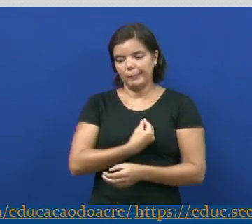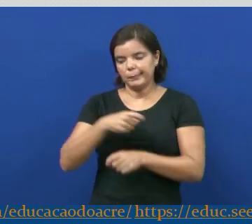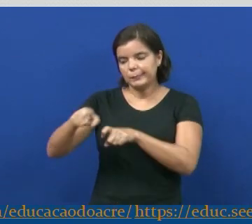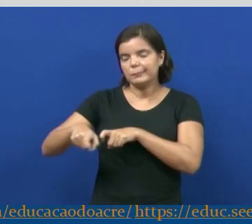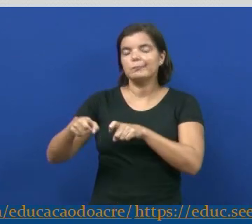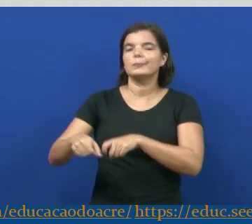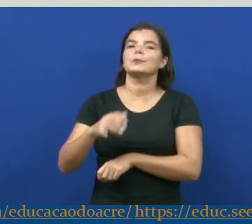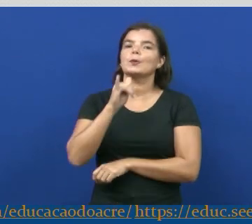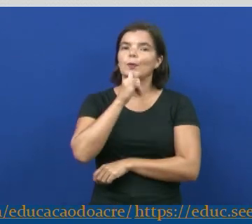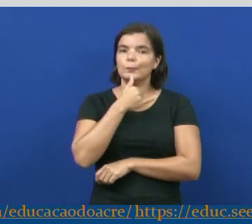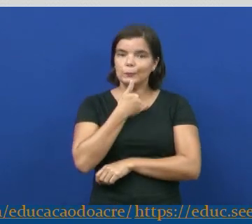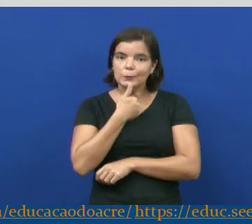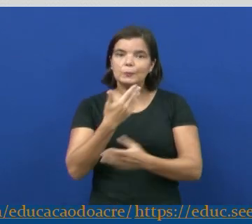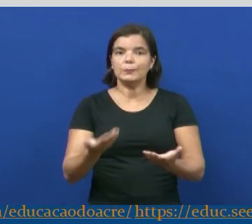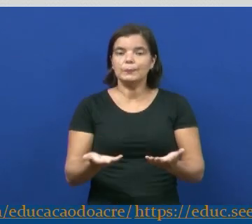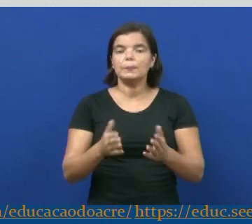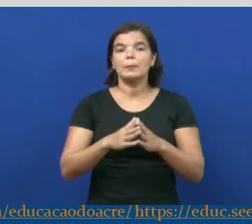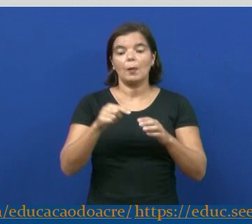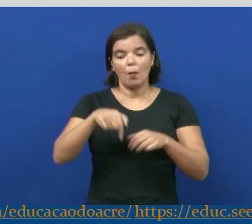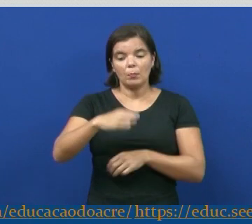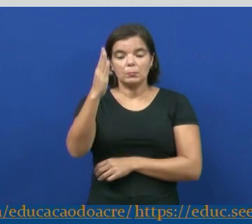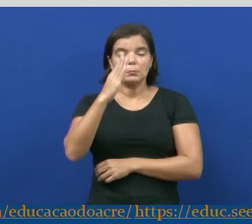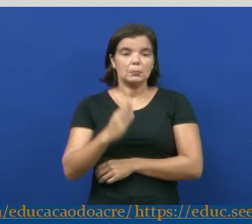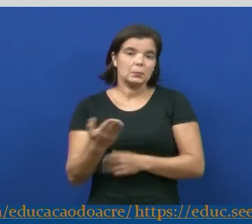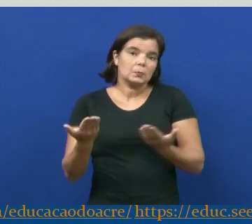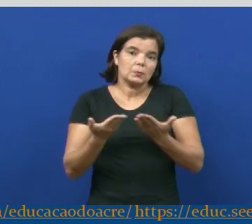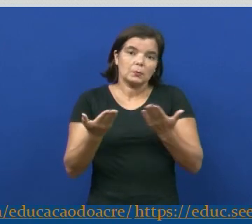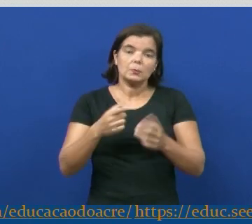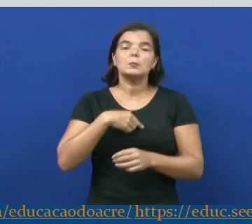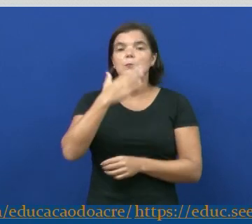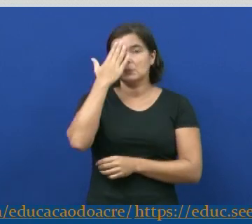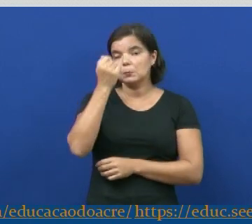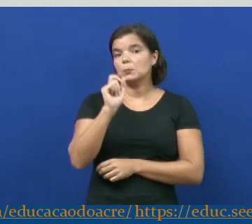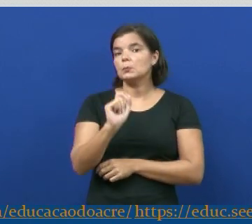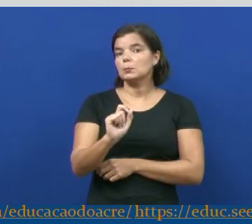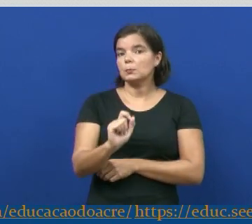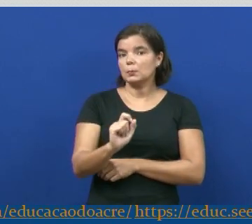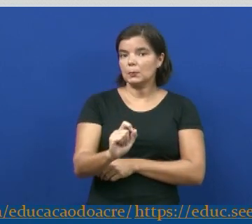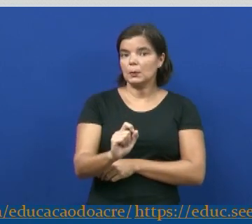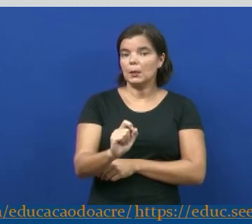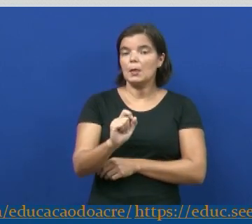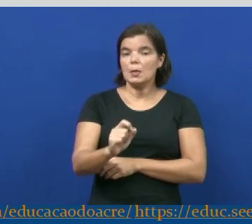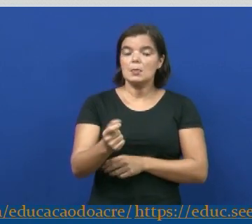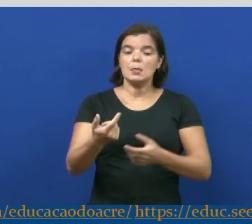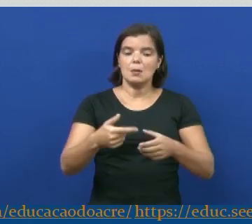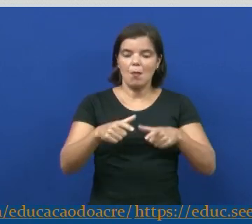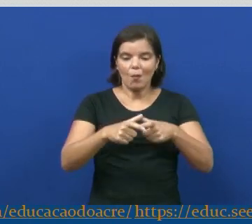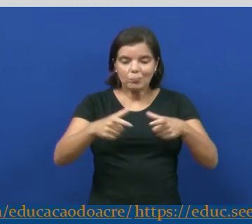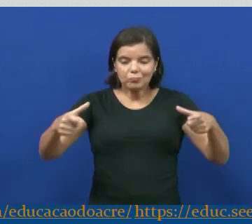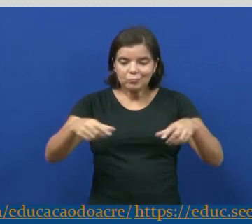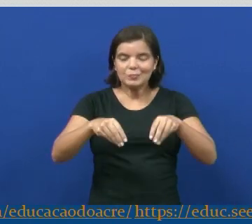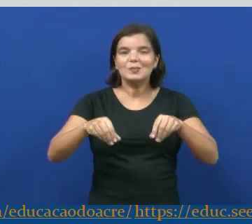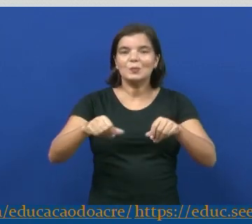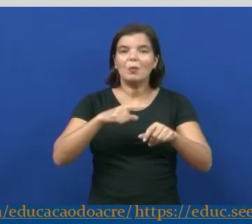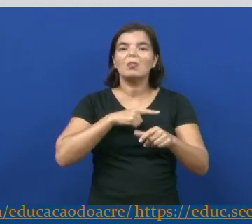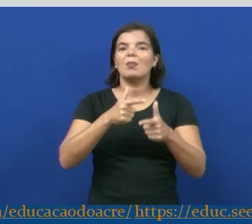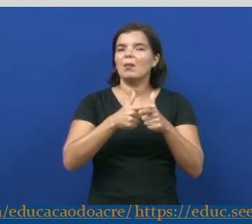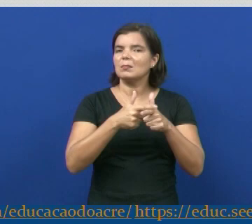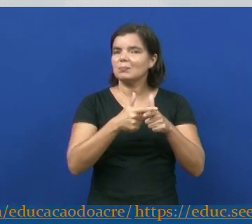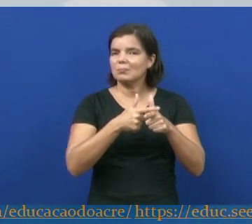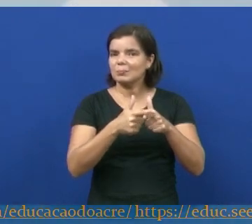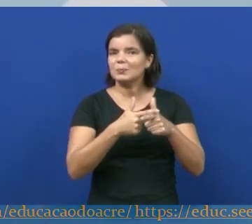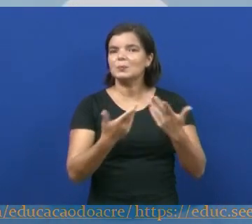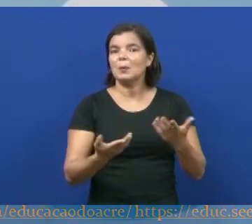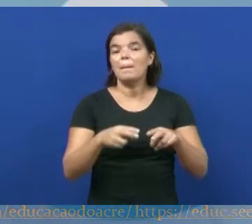muito crítica. Então, gente, no Brasil hoje nós sabemos, né, que a questão latifundiária tem essa